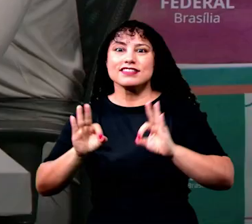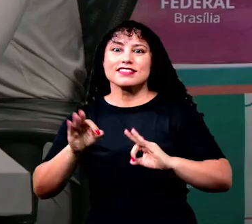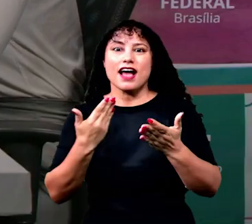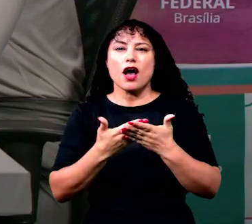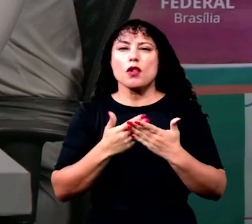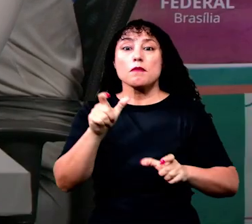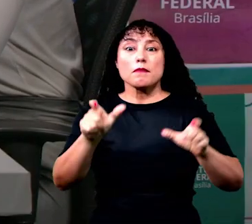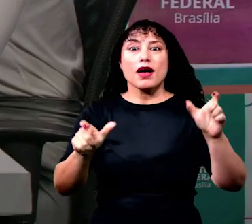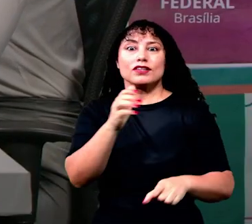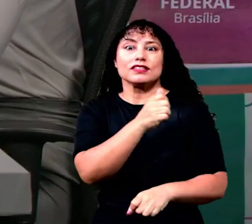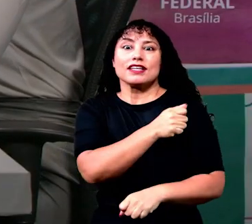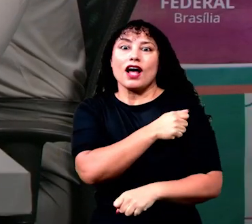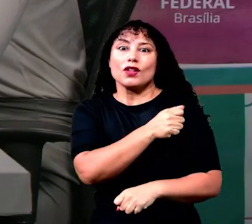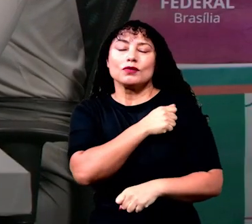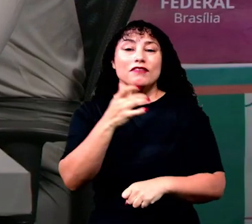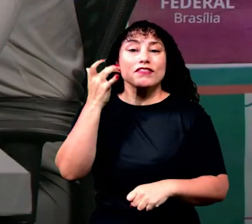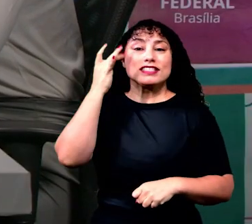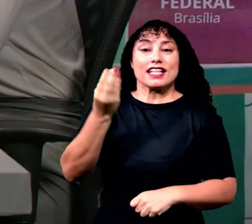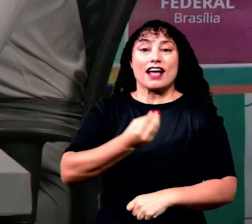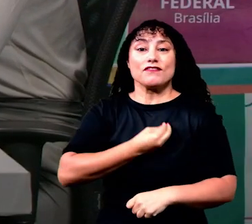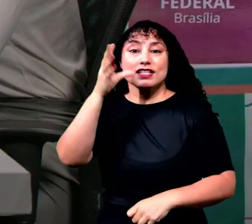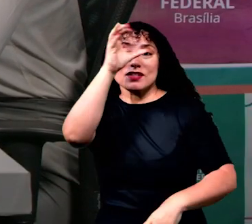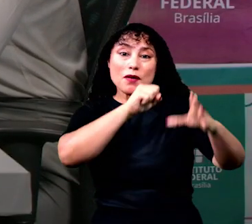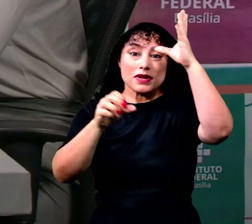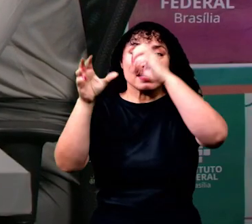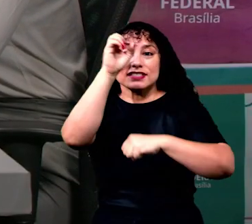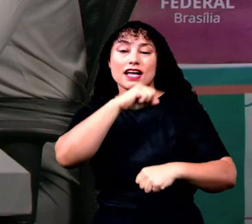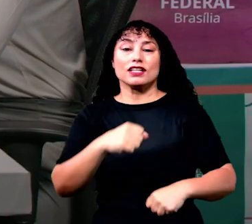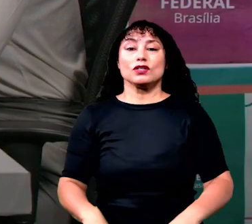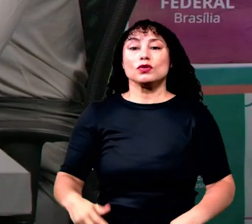para facilitar a vida dos alunos na aprendizagem do idioma.